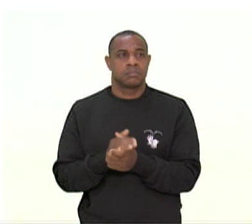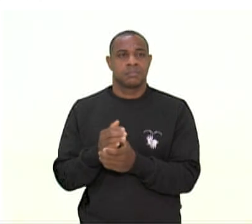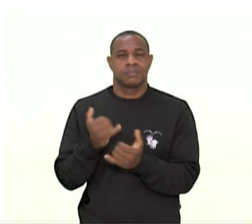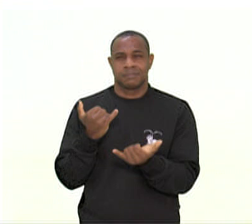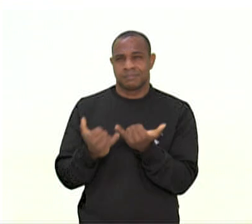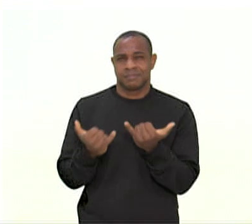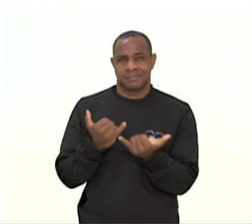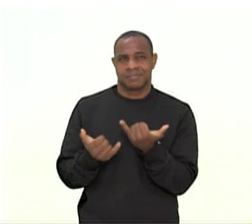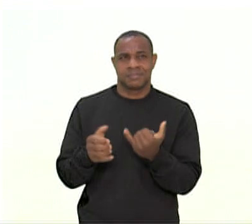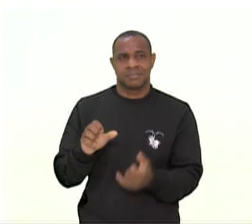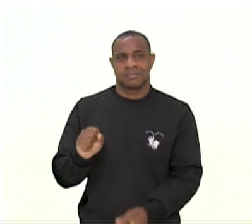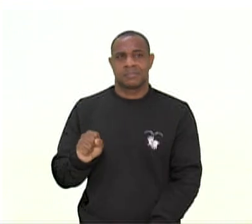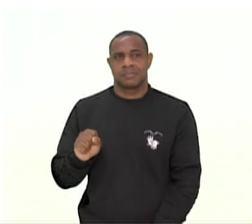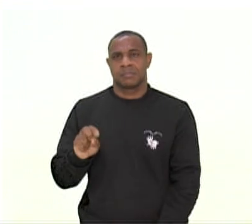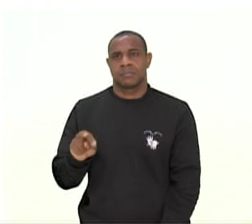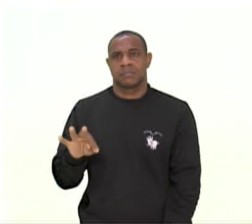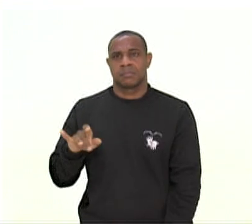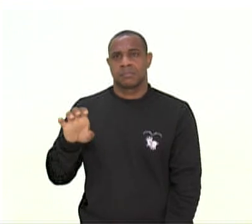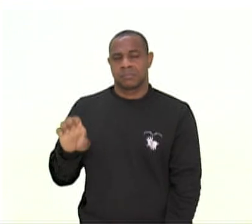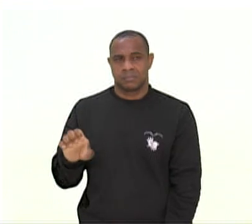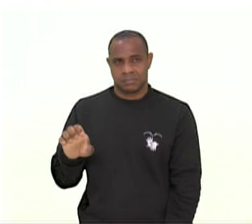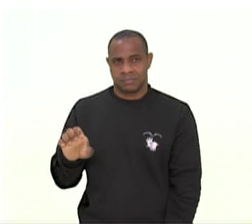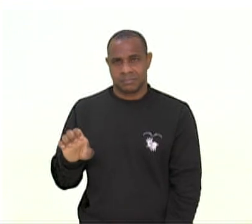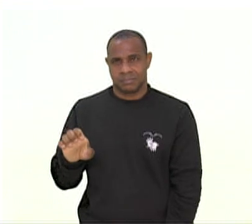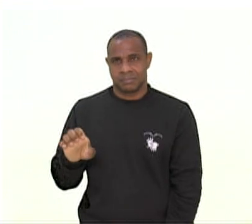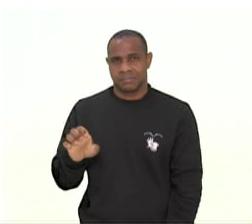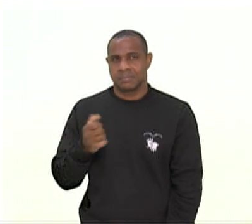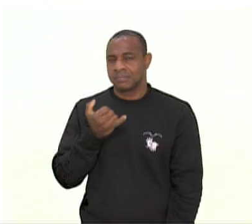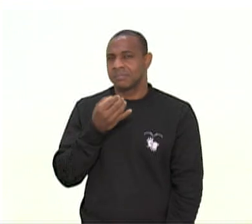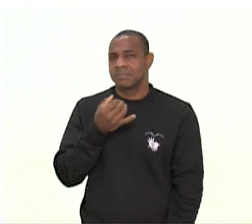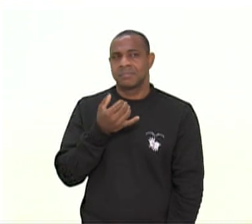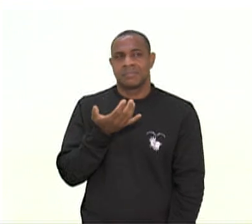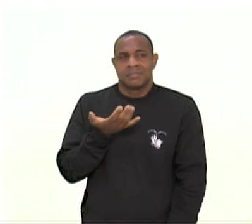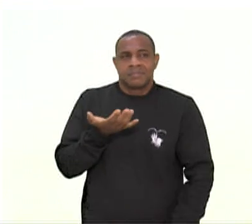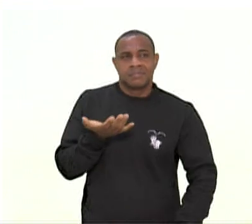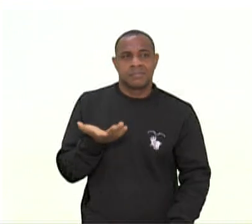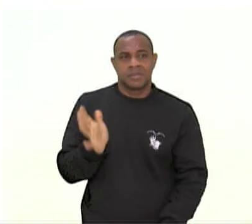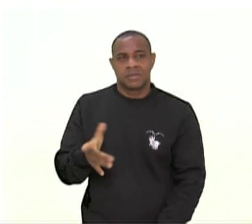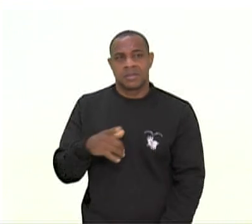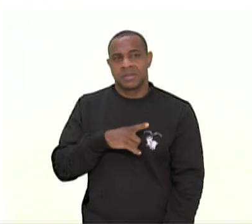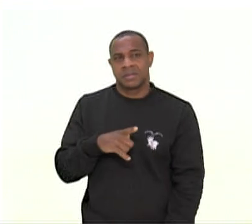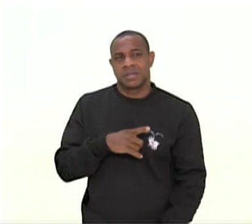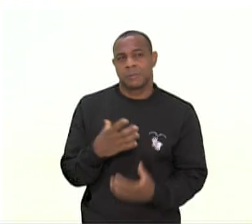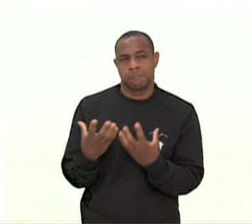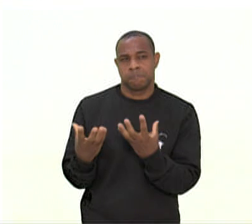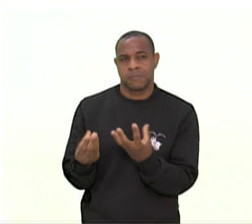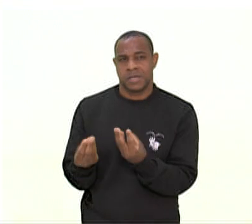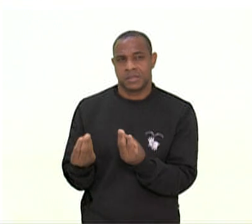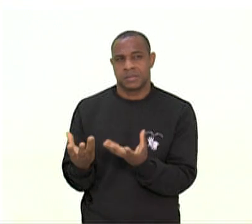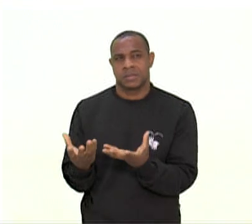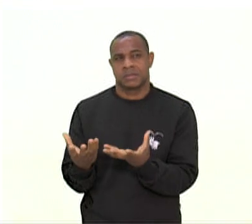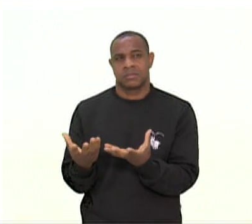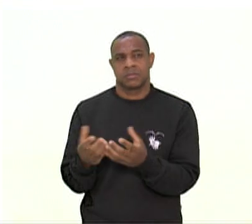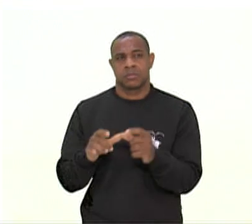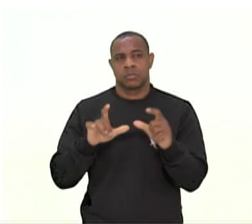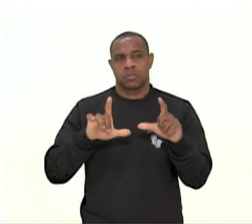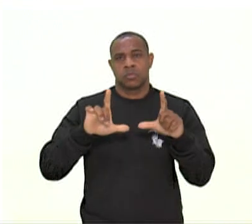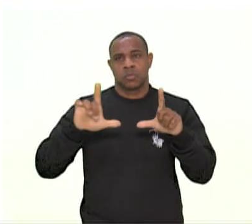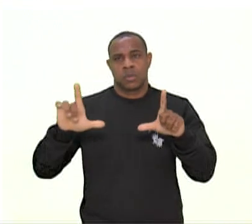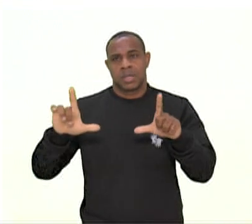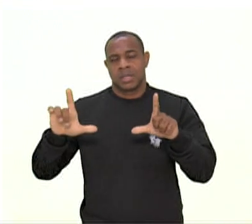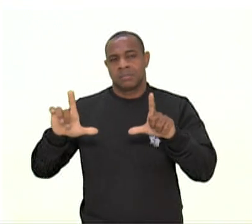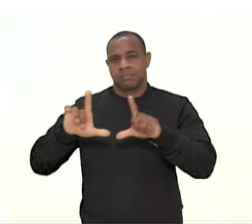palavra suficiente, ela equivale a essa palavra? Vem, por exemplo, já existem bastantes quadros